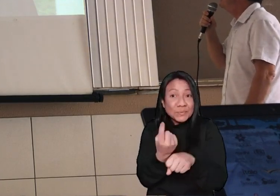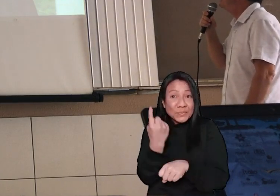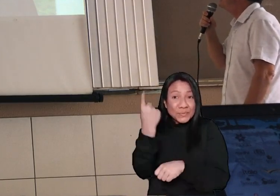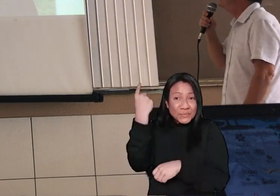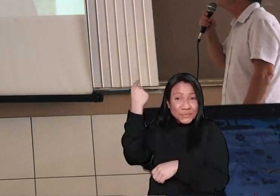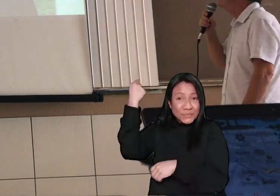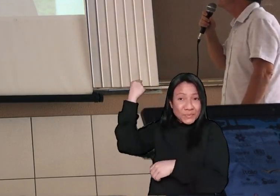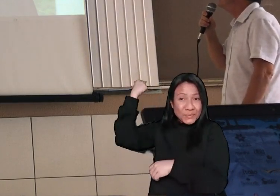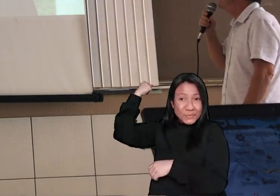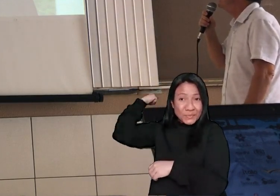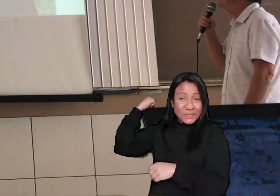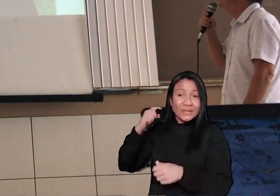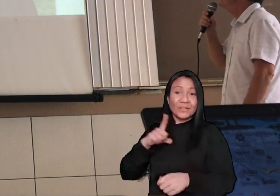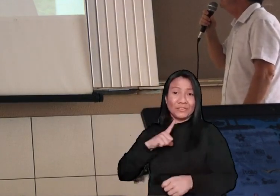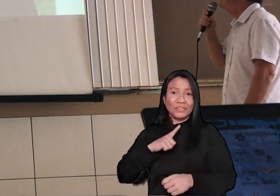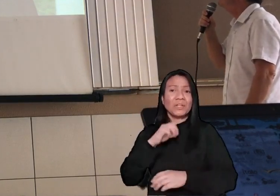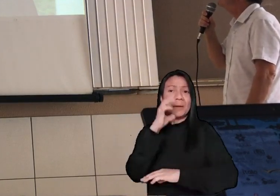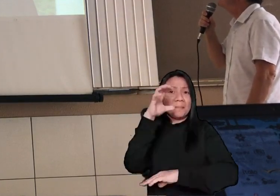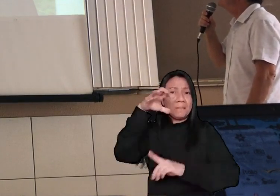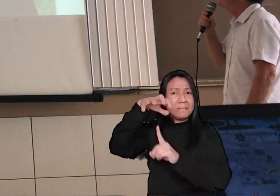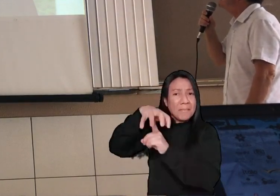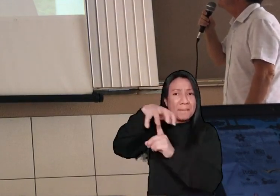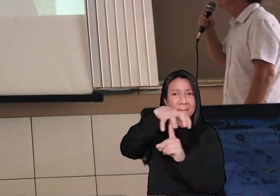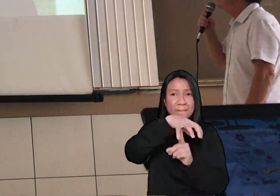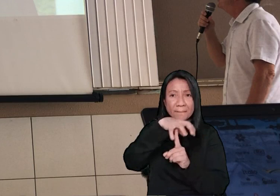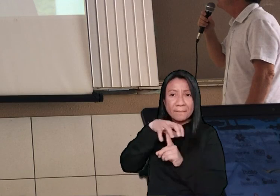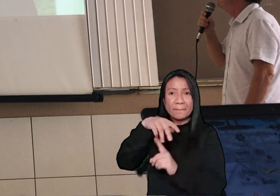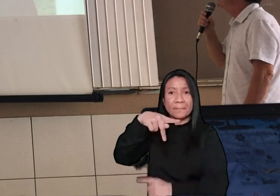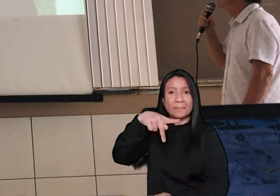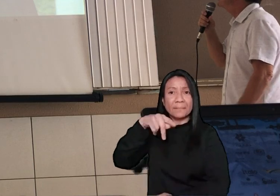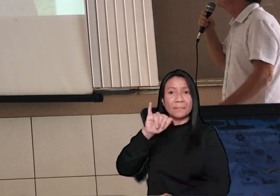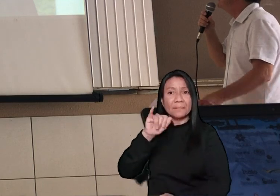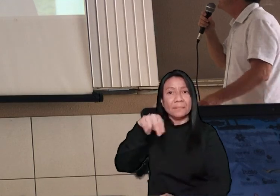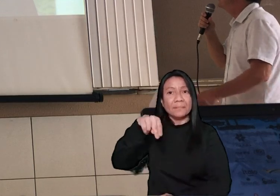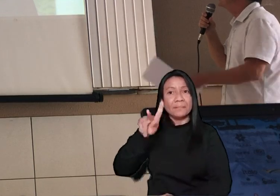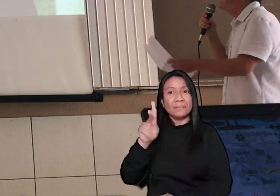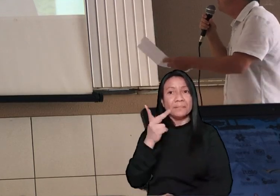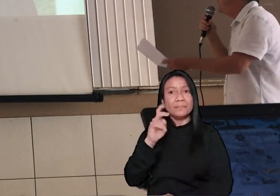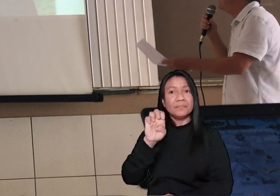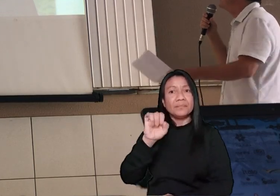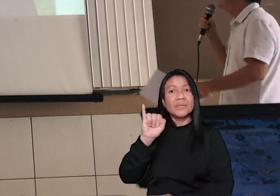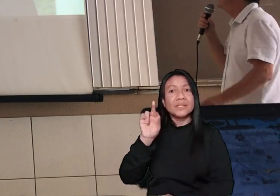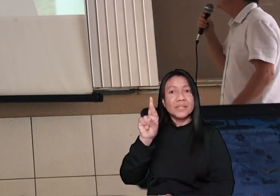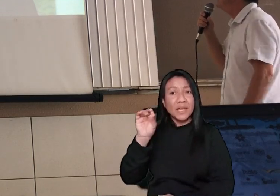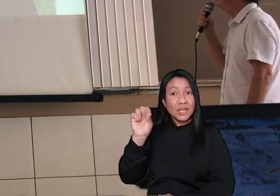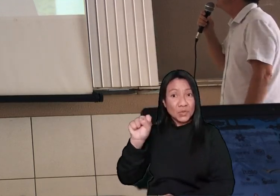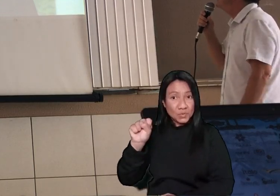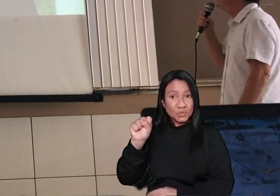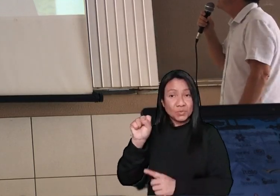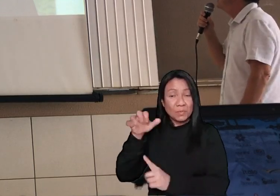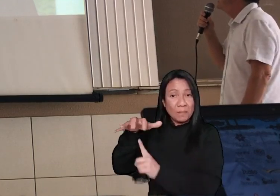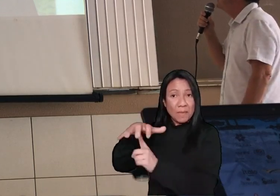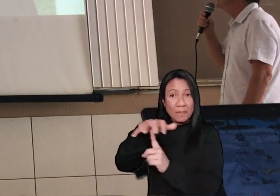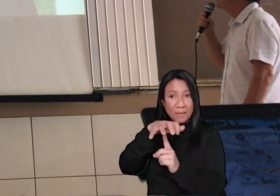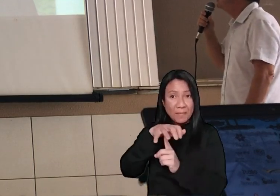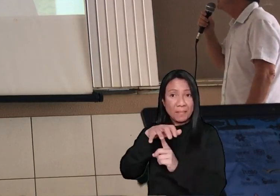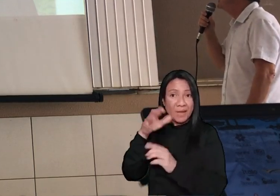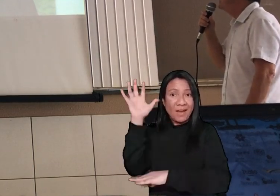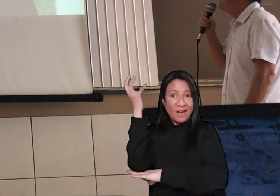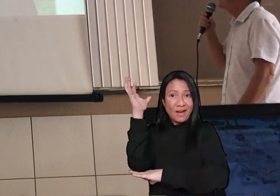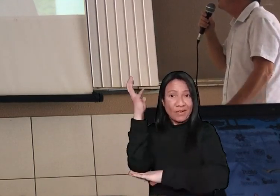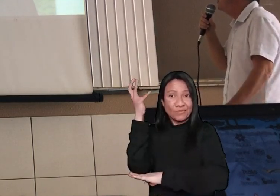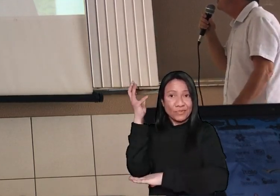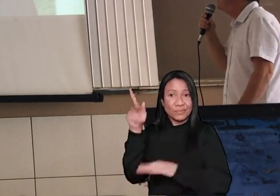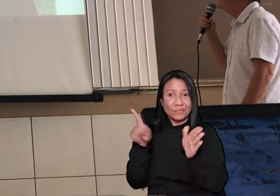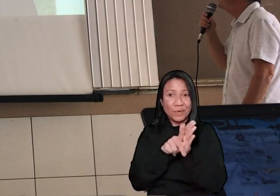a primeira, a segunda capelinha. Tá? Então, bastante pinheiros, o cavalo, né, que era o meio de transporte